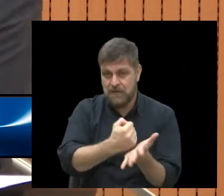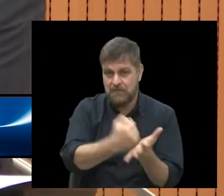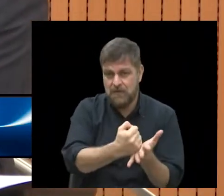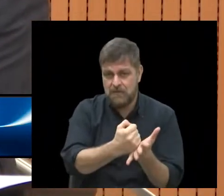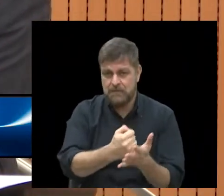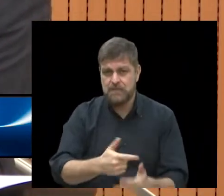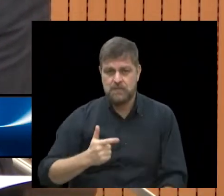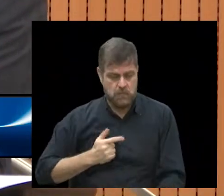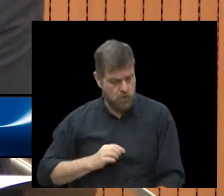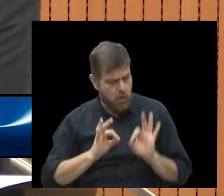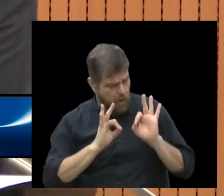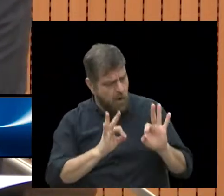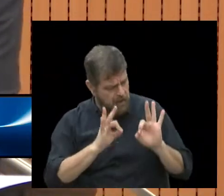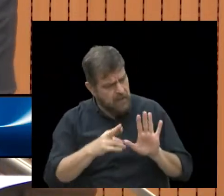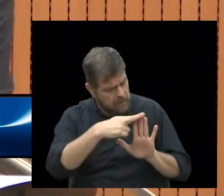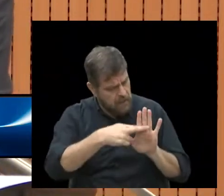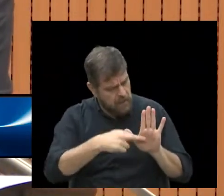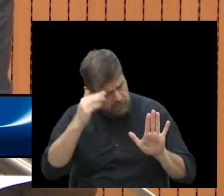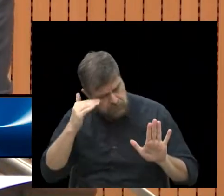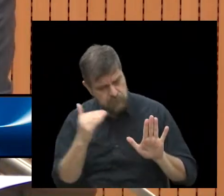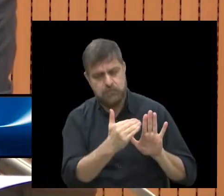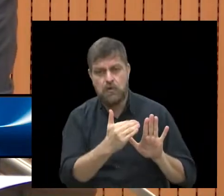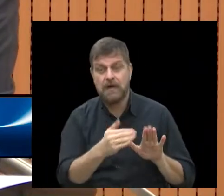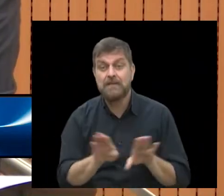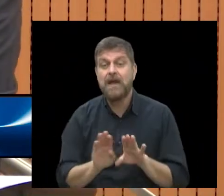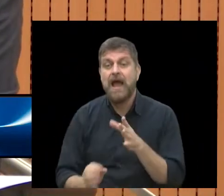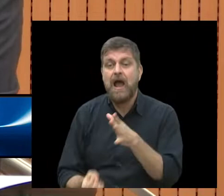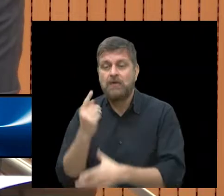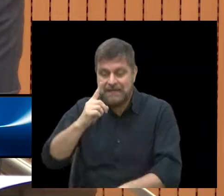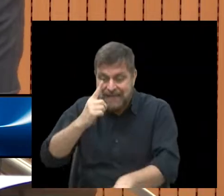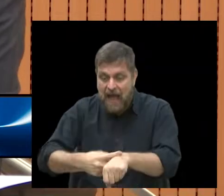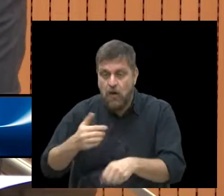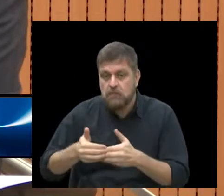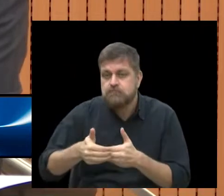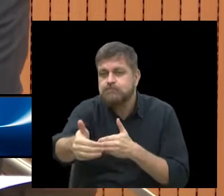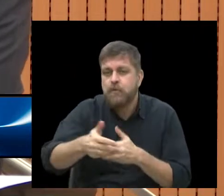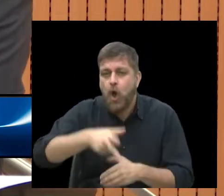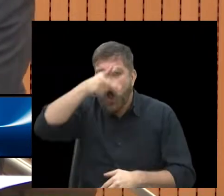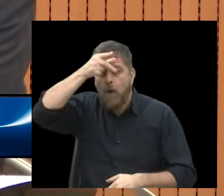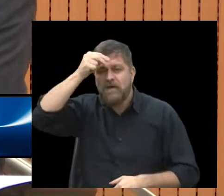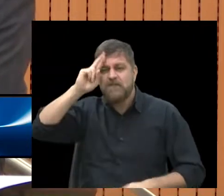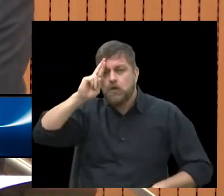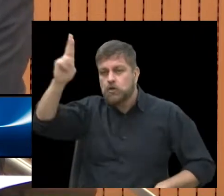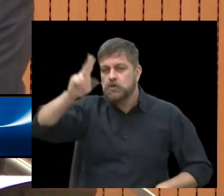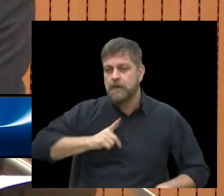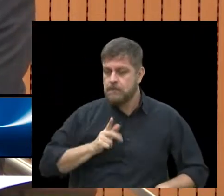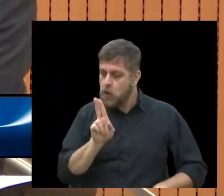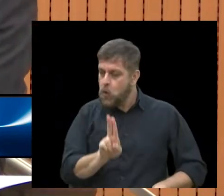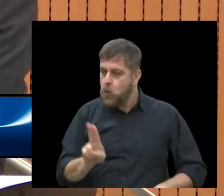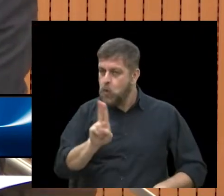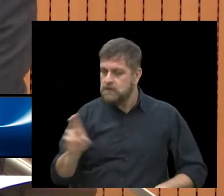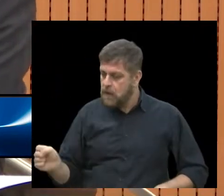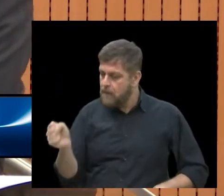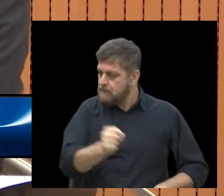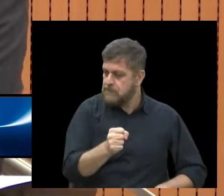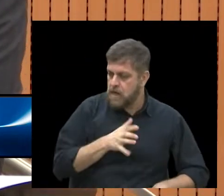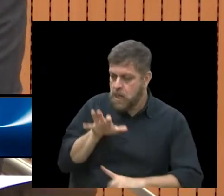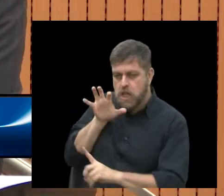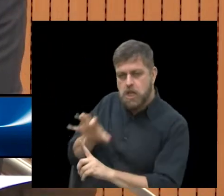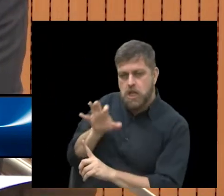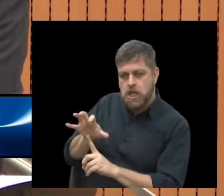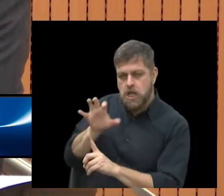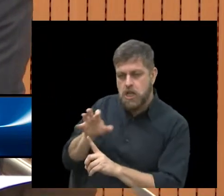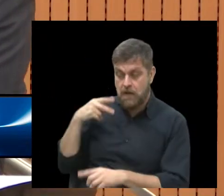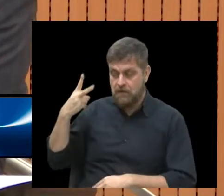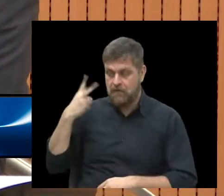aí, absolutamente regular. Ocorre que a partir da hora que o chefe do executivo usa esses cargos para manipular as decisões